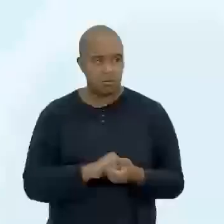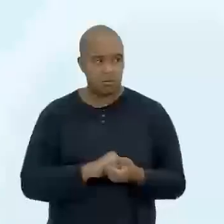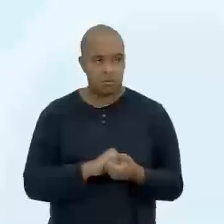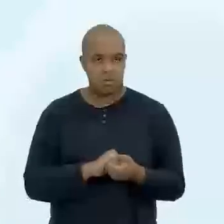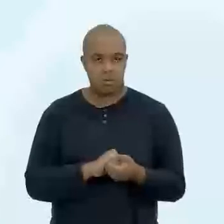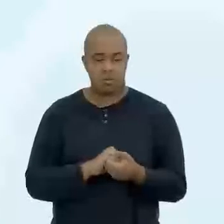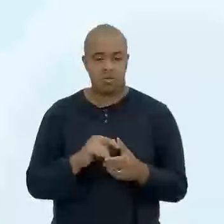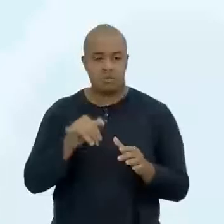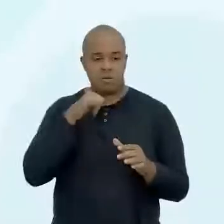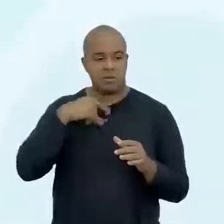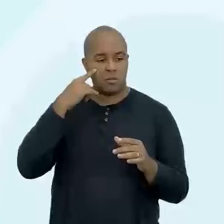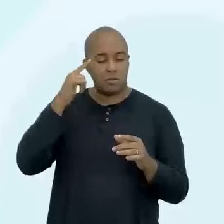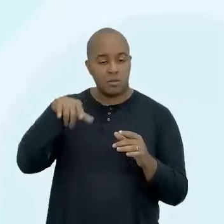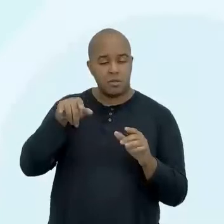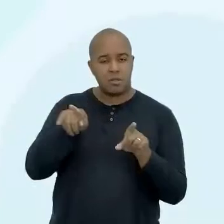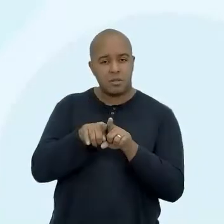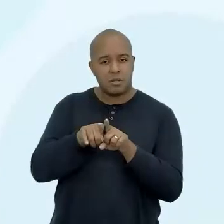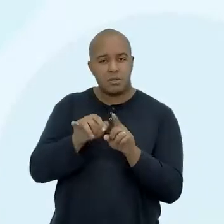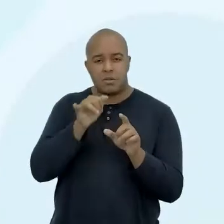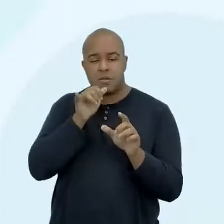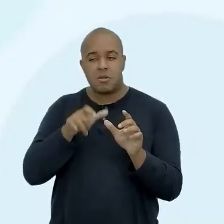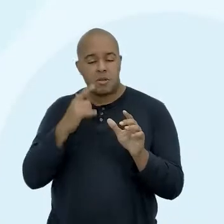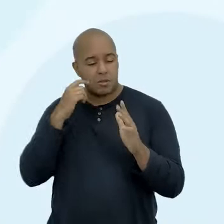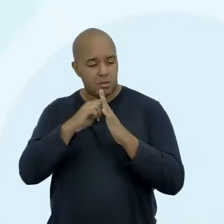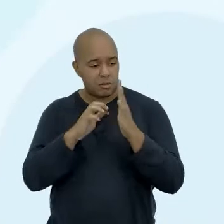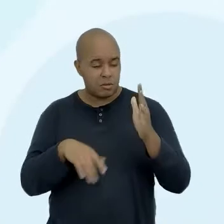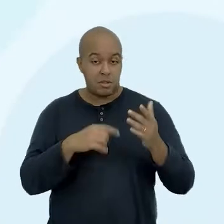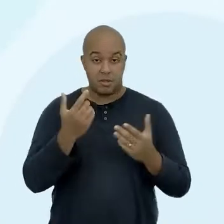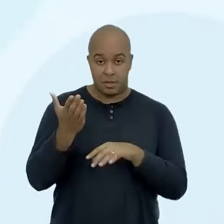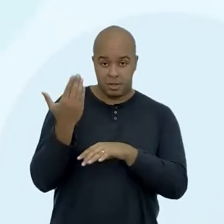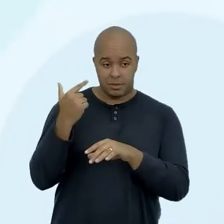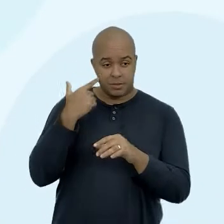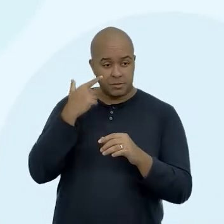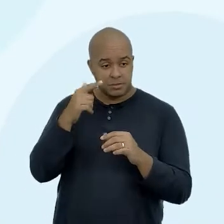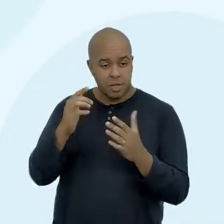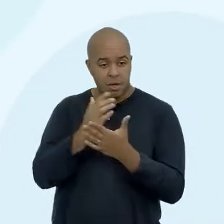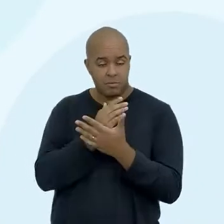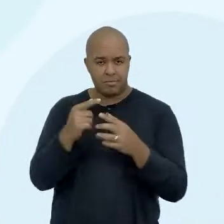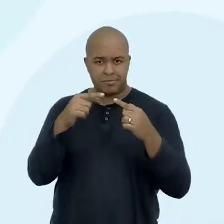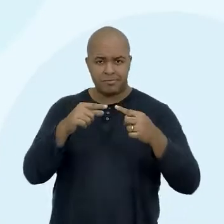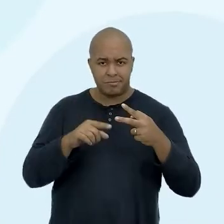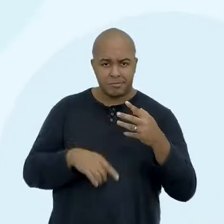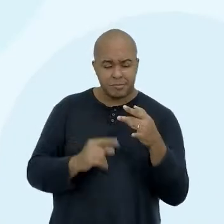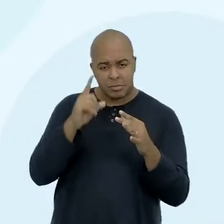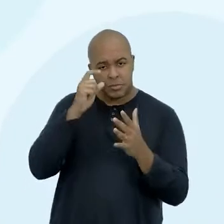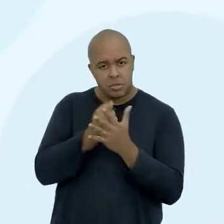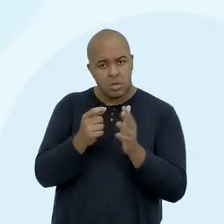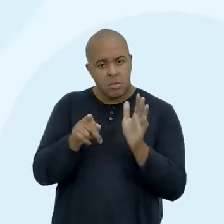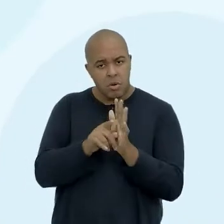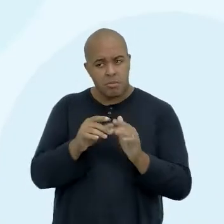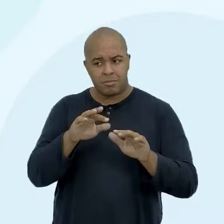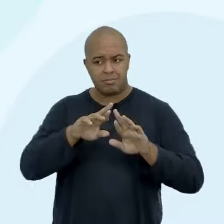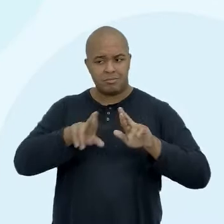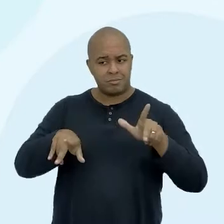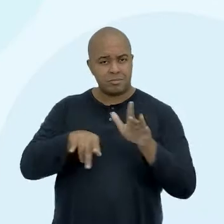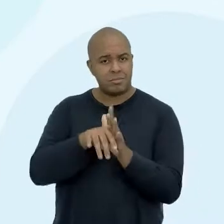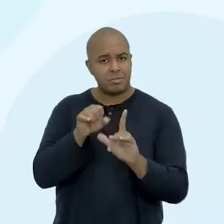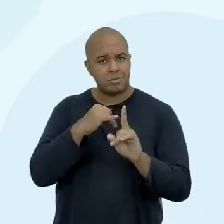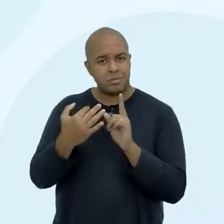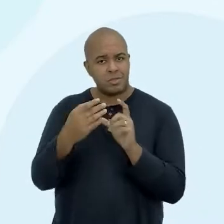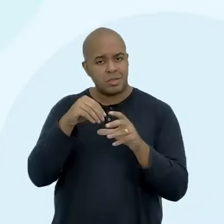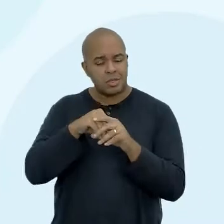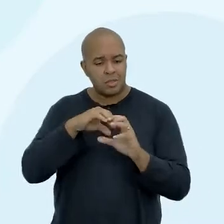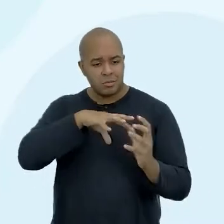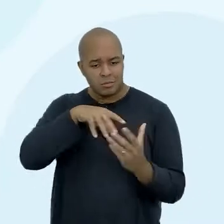só, a introdução é essa daqui. Nas atividades anteriores, abordamos alguns fatores determinantes para a desigualdade social no mundo